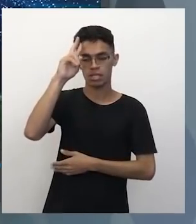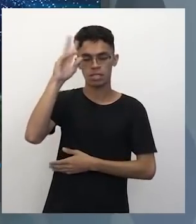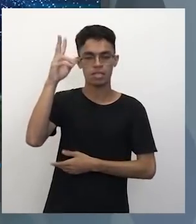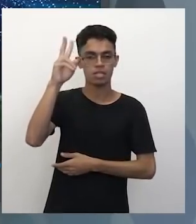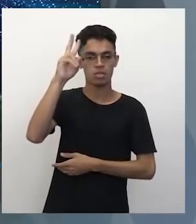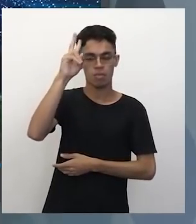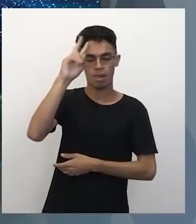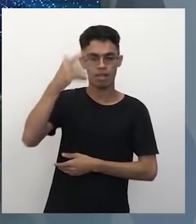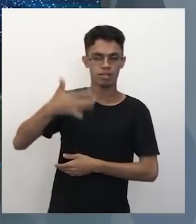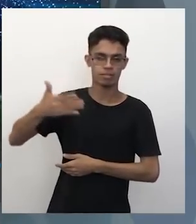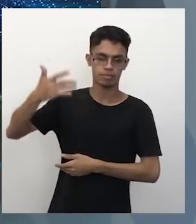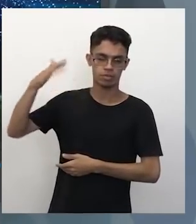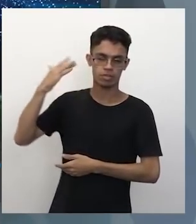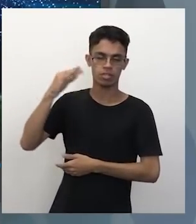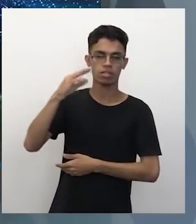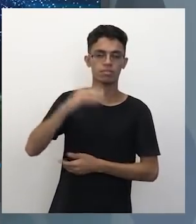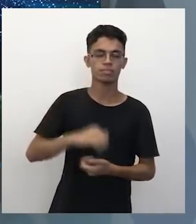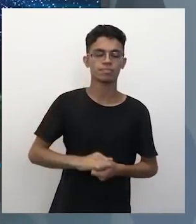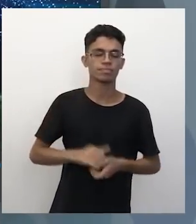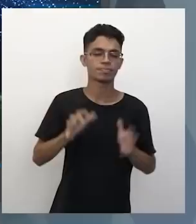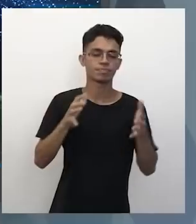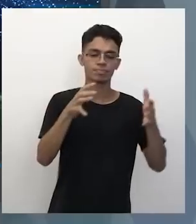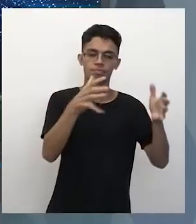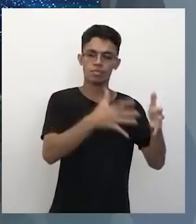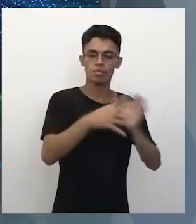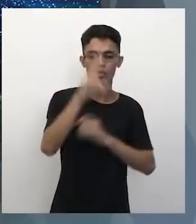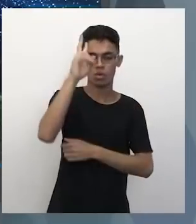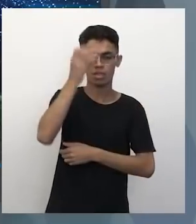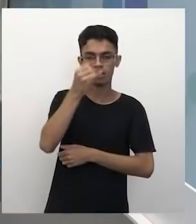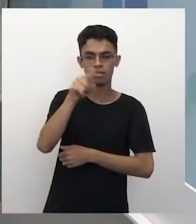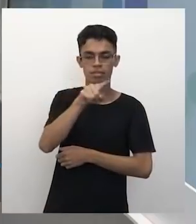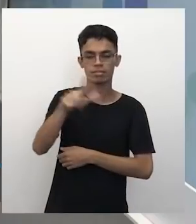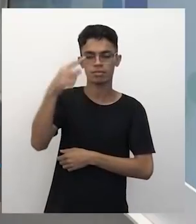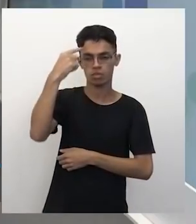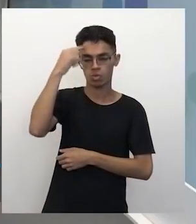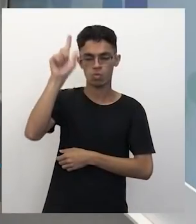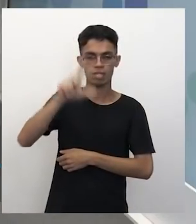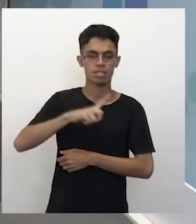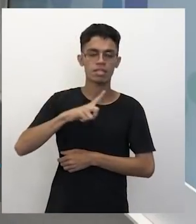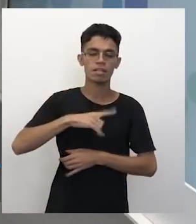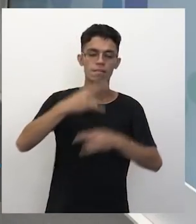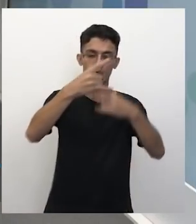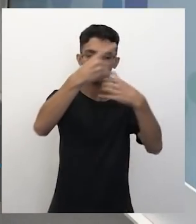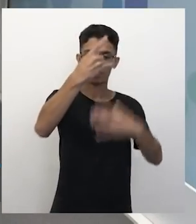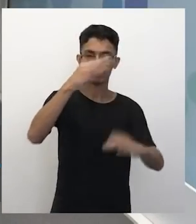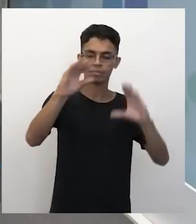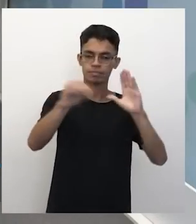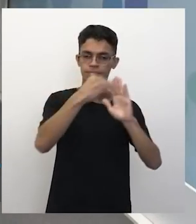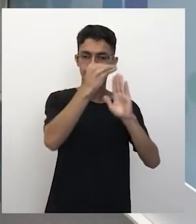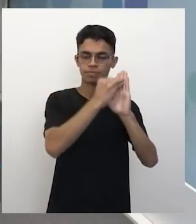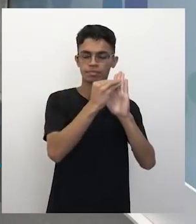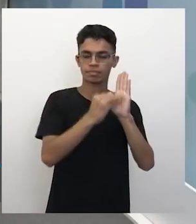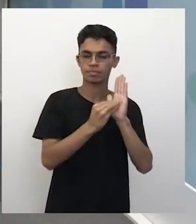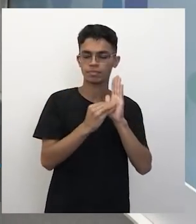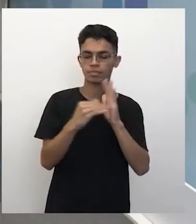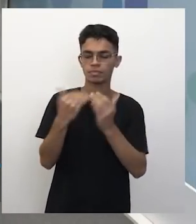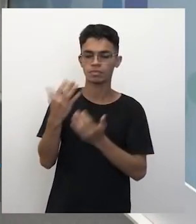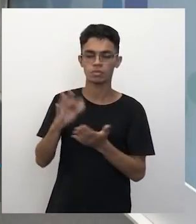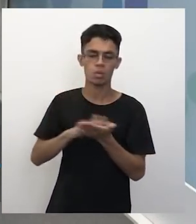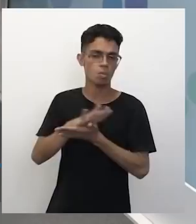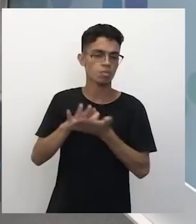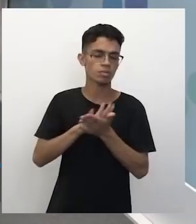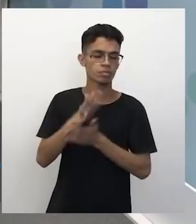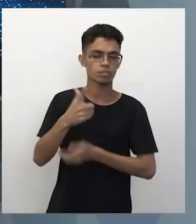pré-história. Esse é o nosso tempo histórico. Se tiver alguma dúvida aí no chat, gente, Pode não, por enquanto não apareceu. Está bem? Tô Se ficou